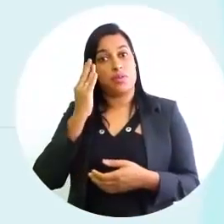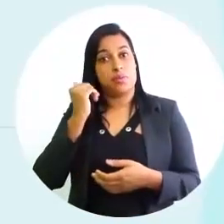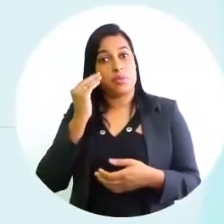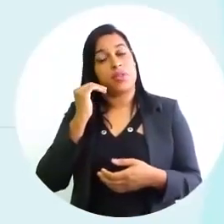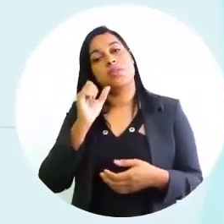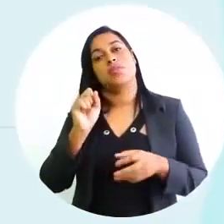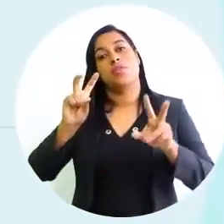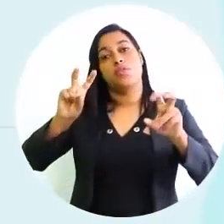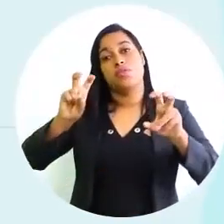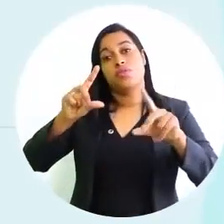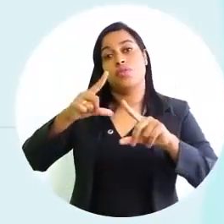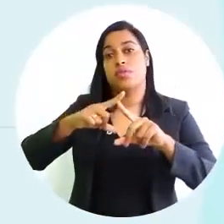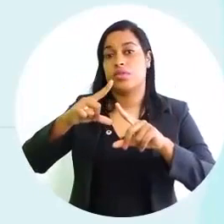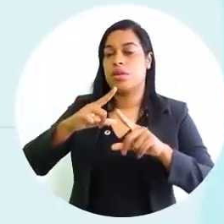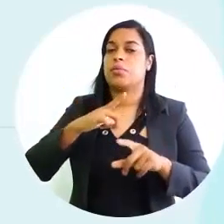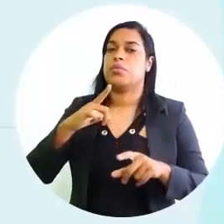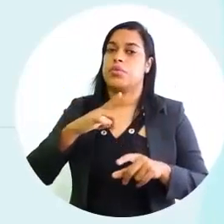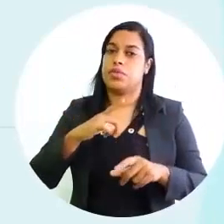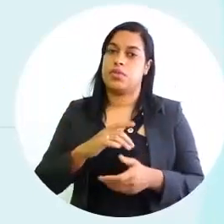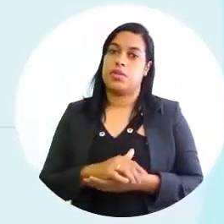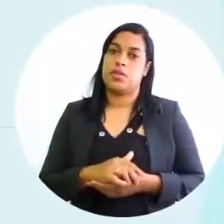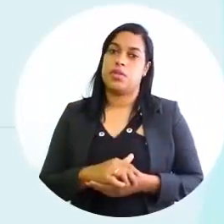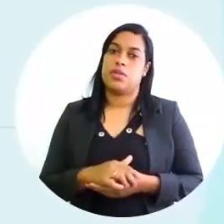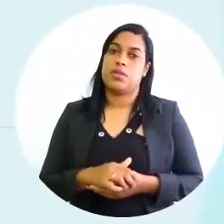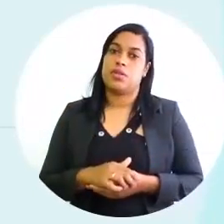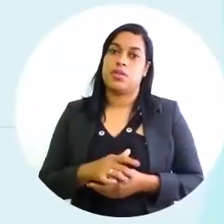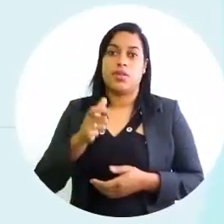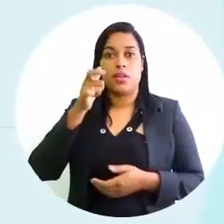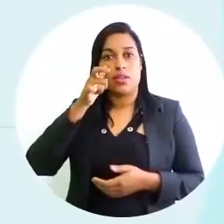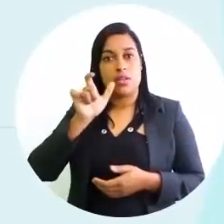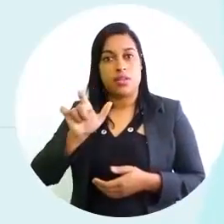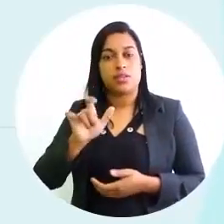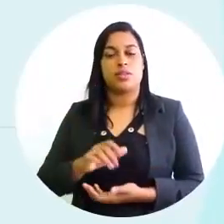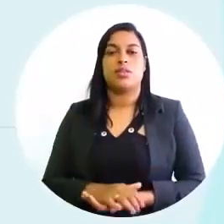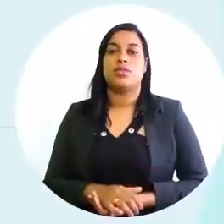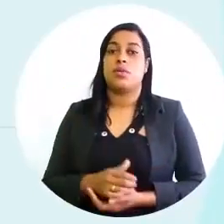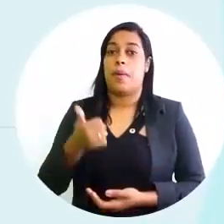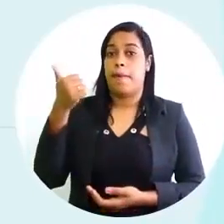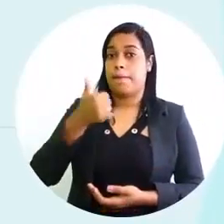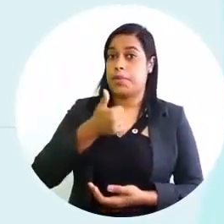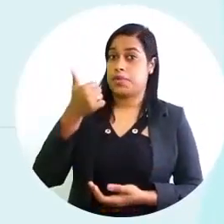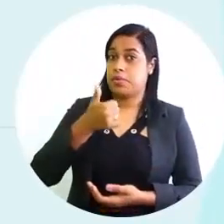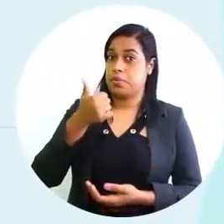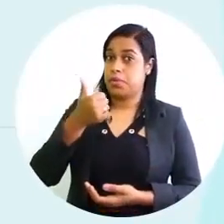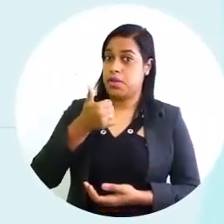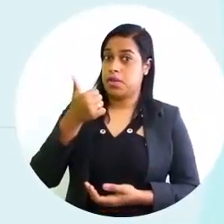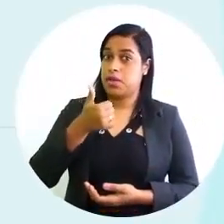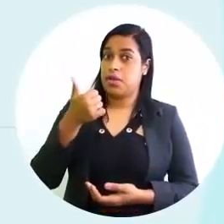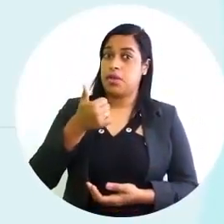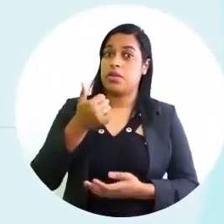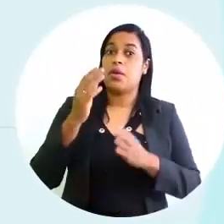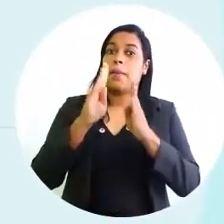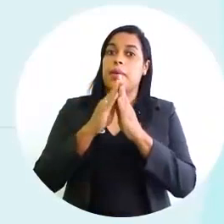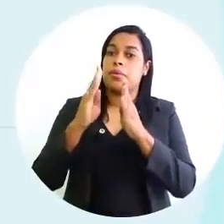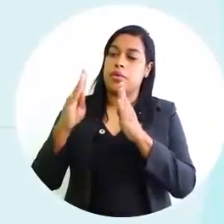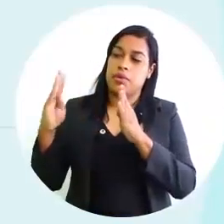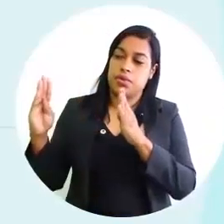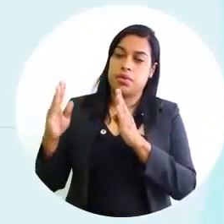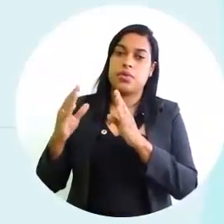termos, se os assuntos que estão ali contidos, eles são interessantes. Então, primeiro se faz um levantamento